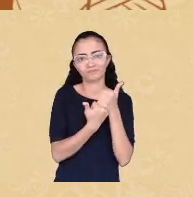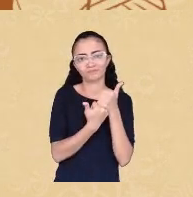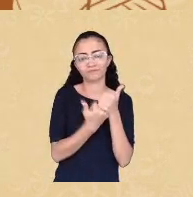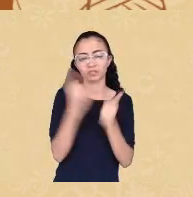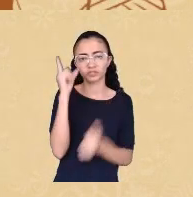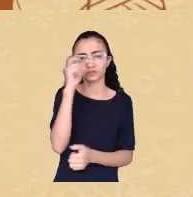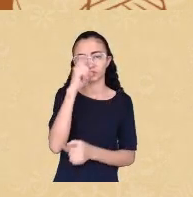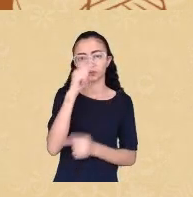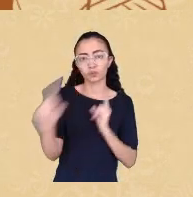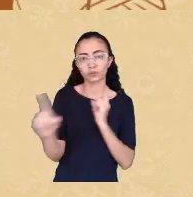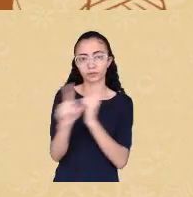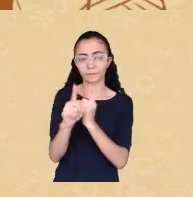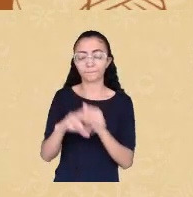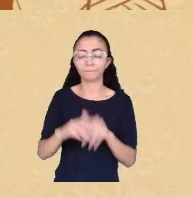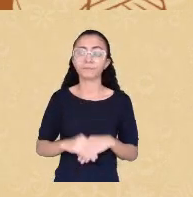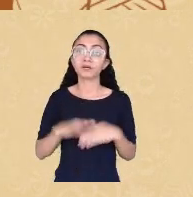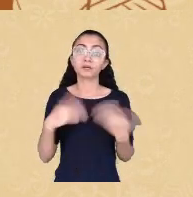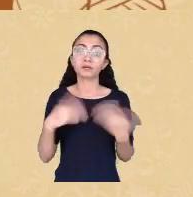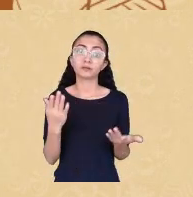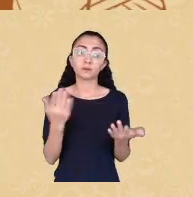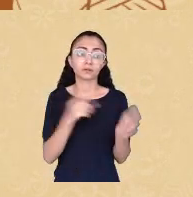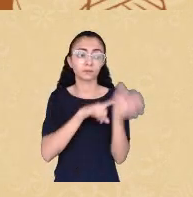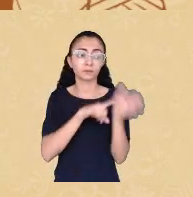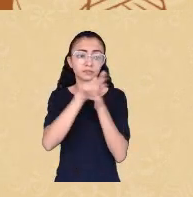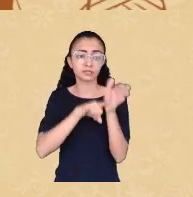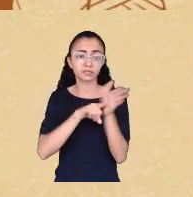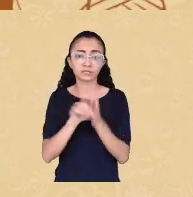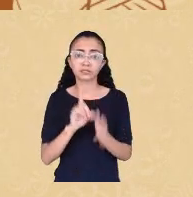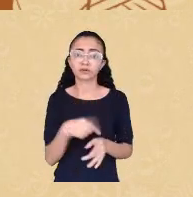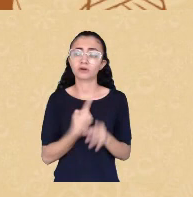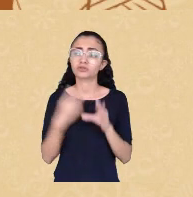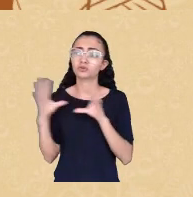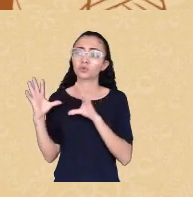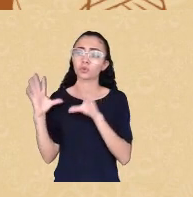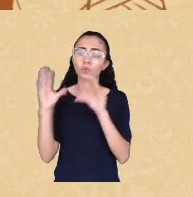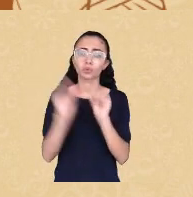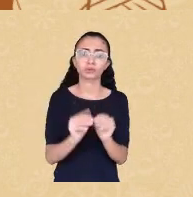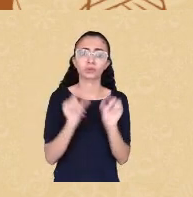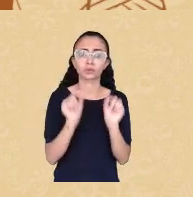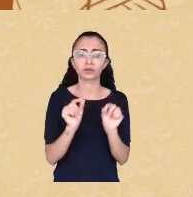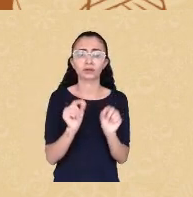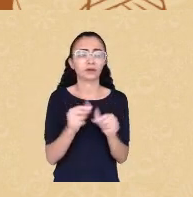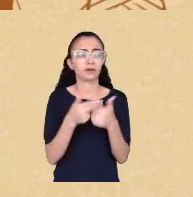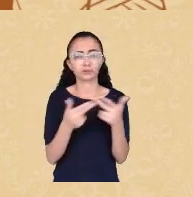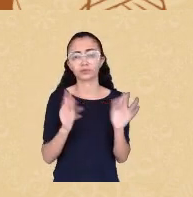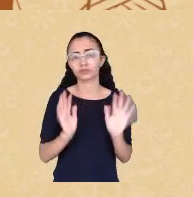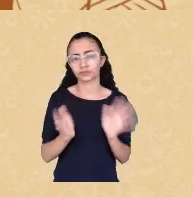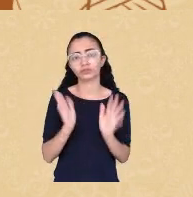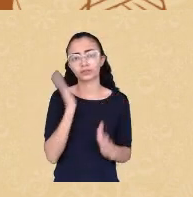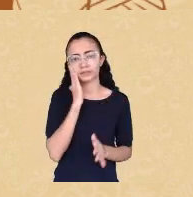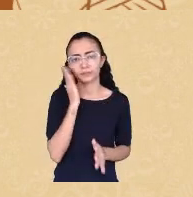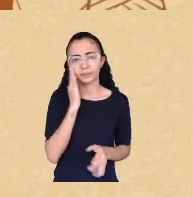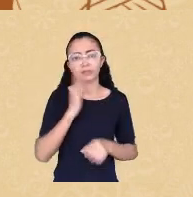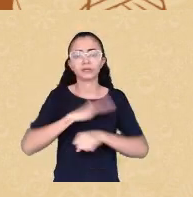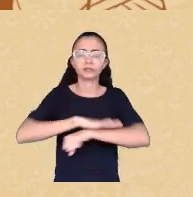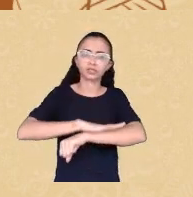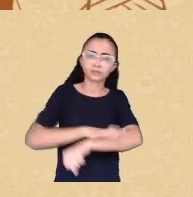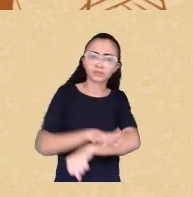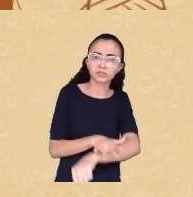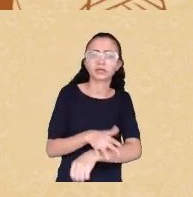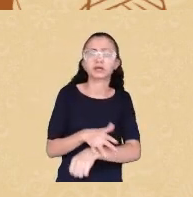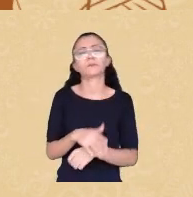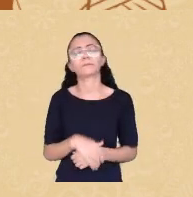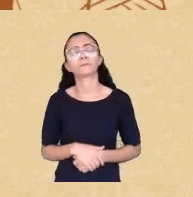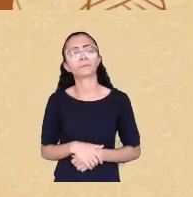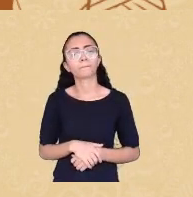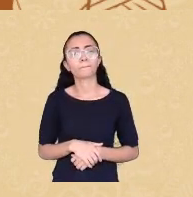né? Que a gente concluiu? O que a gente já sabia, né? Altos níveis de estigma, discriminação e abuso, mas que ficou evidente